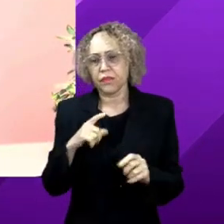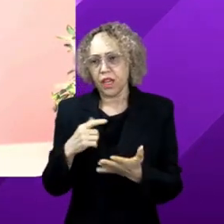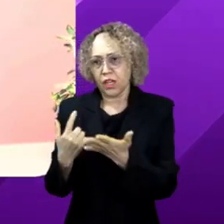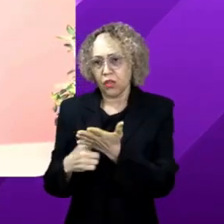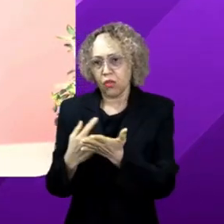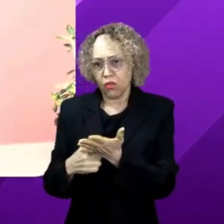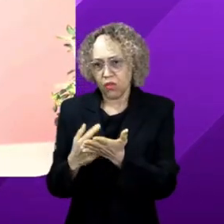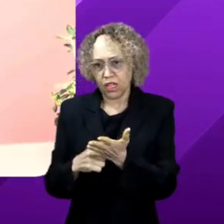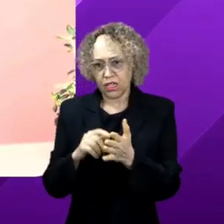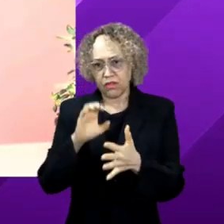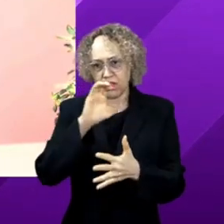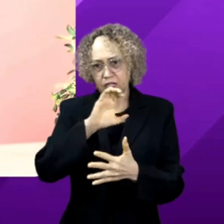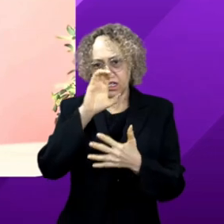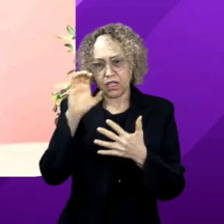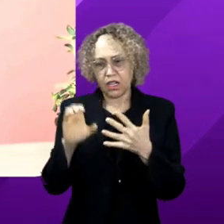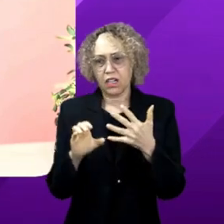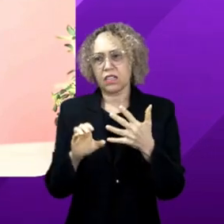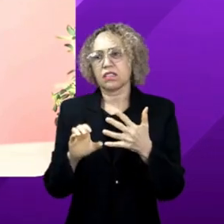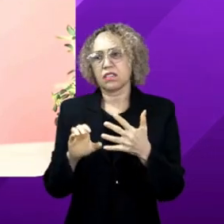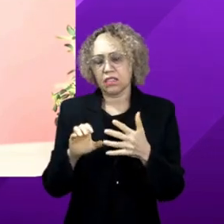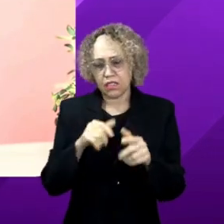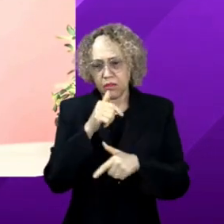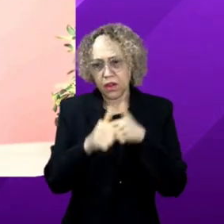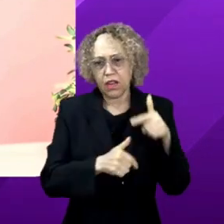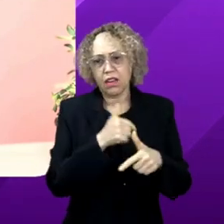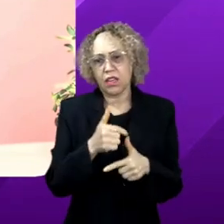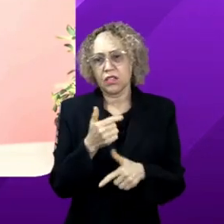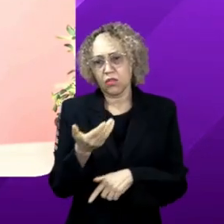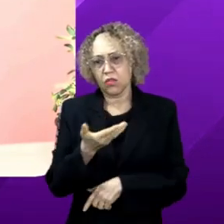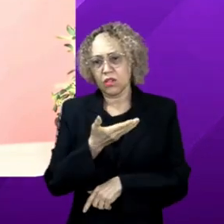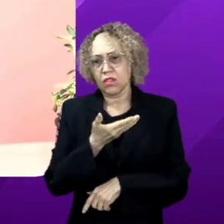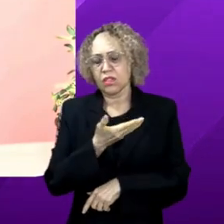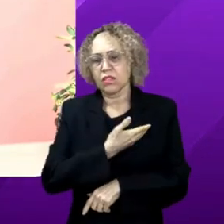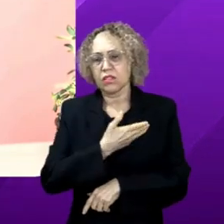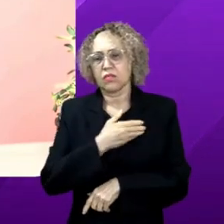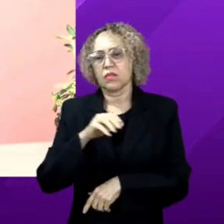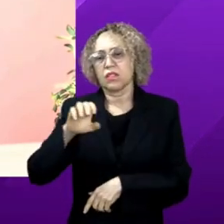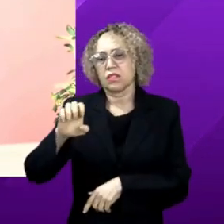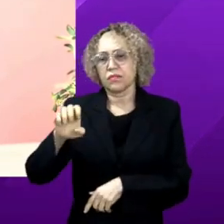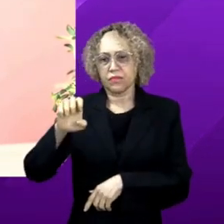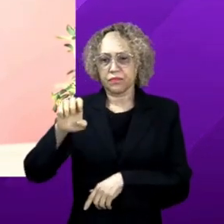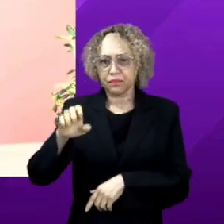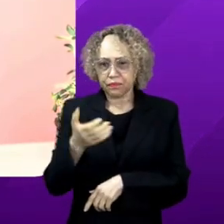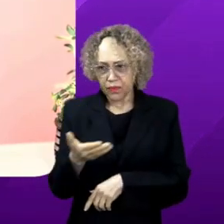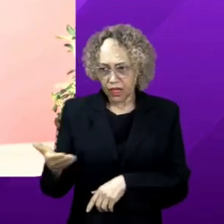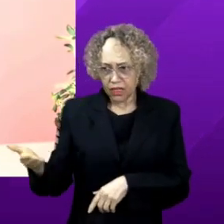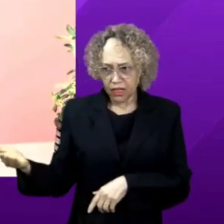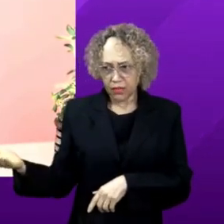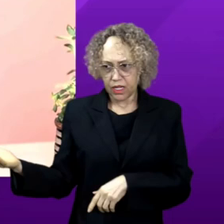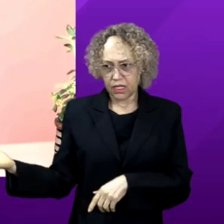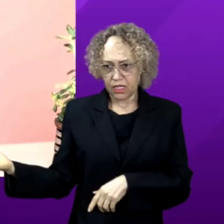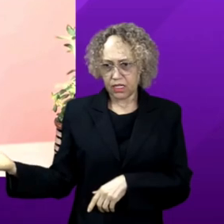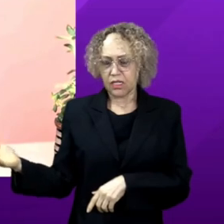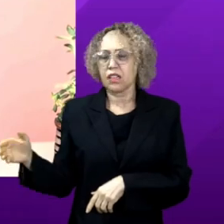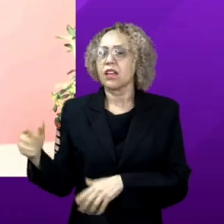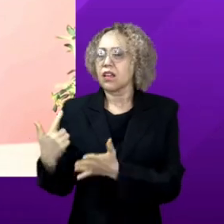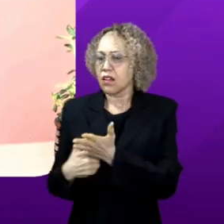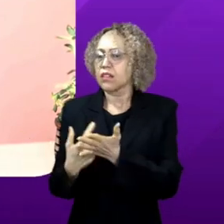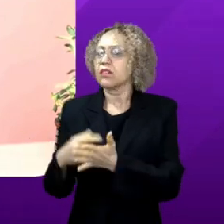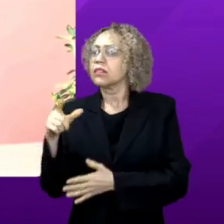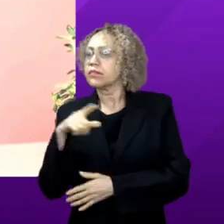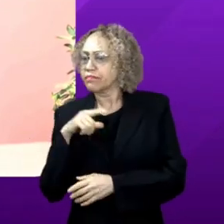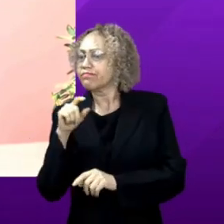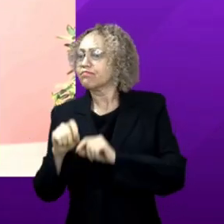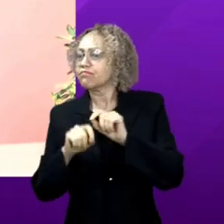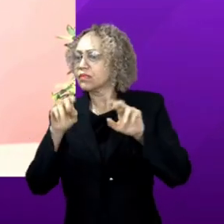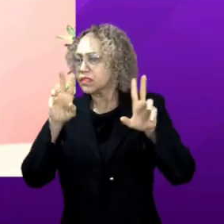Classe Operária Tem Dois Sexos, da companheira Elizabeth Lobo, e a partir daí a gente conversar um